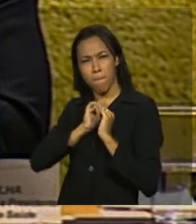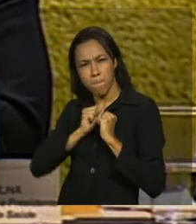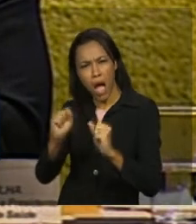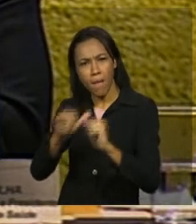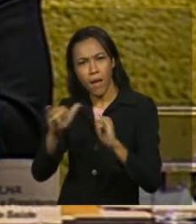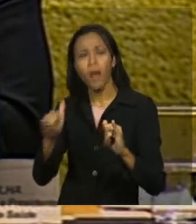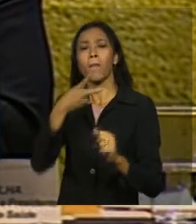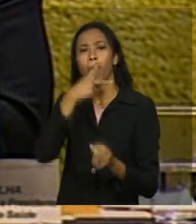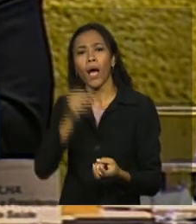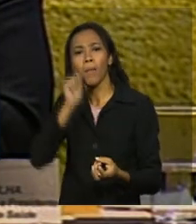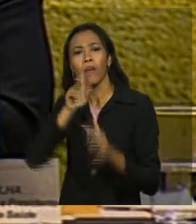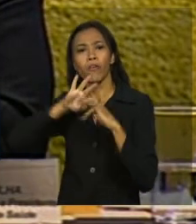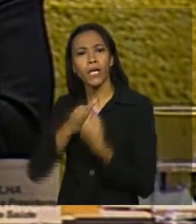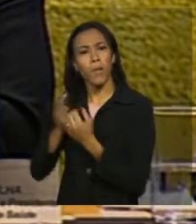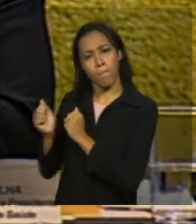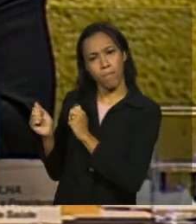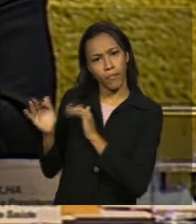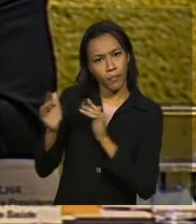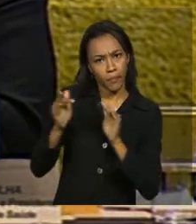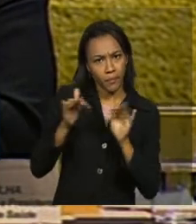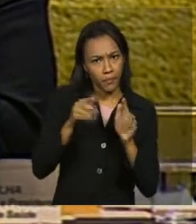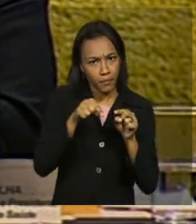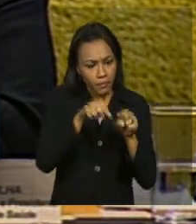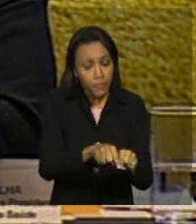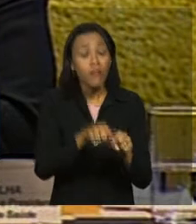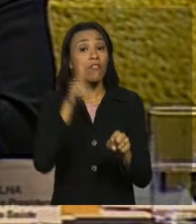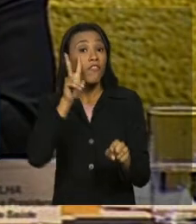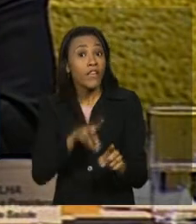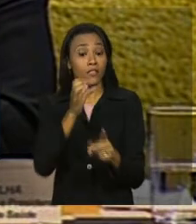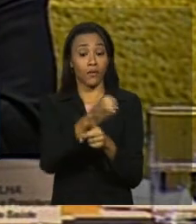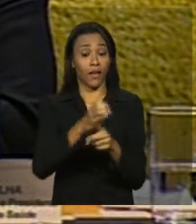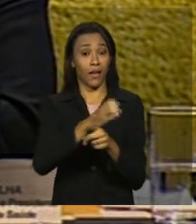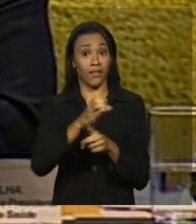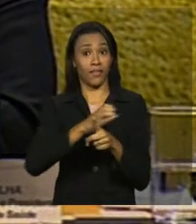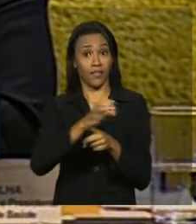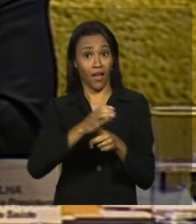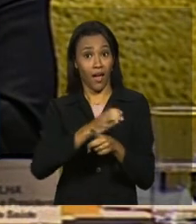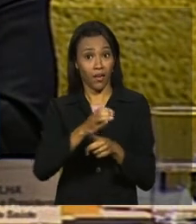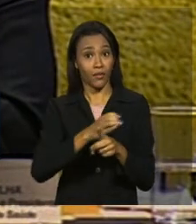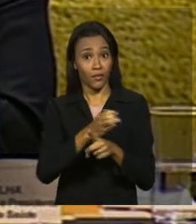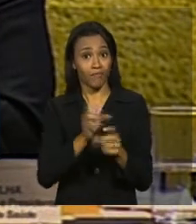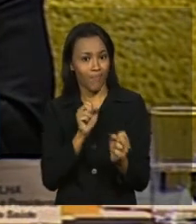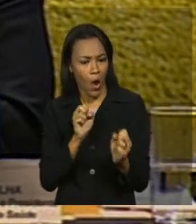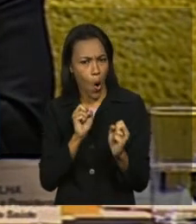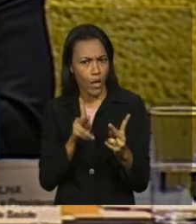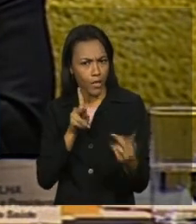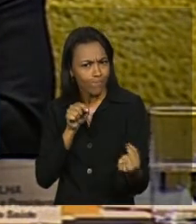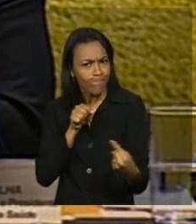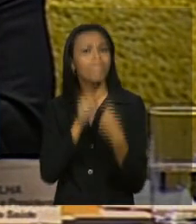das famílias Tragam as crianças para quem que cheque se o calendário completo da vacina está